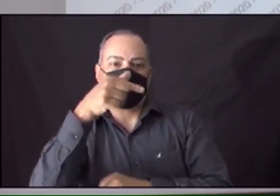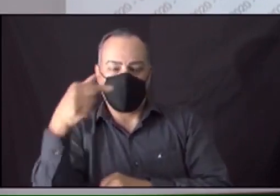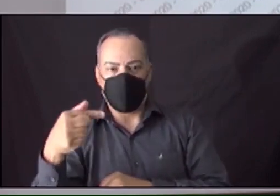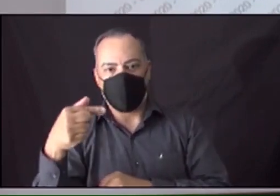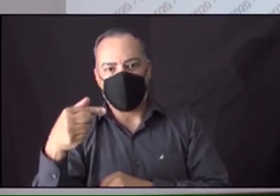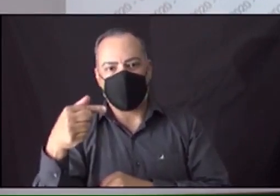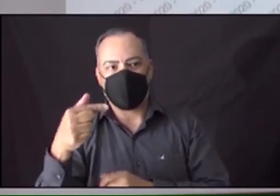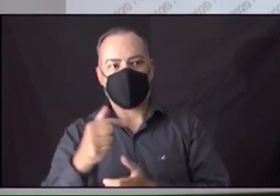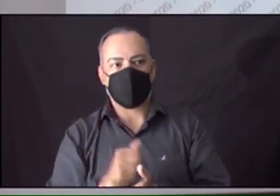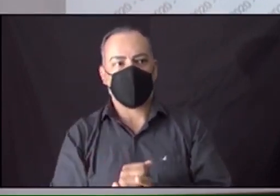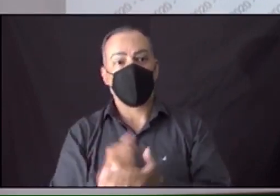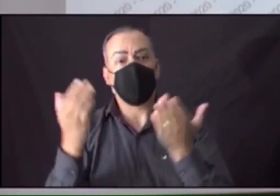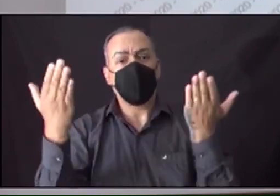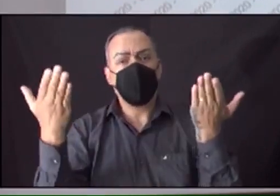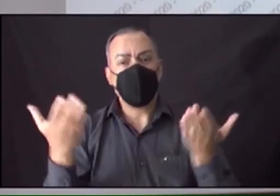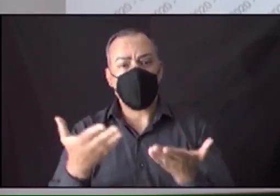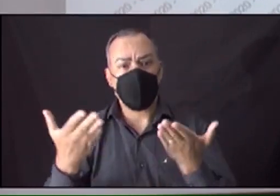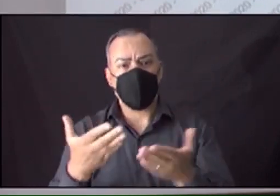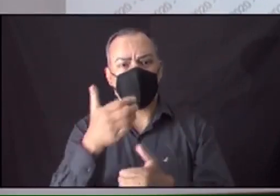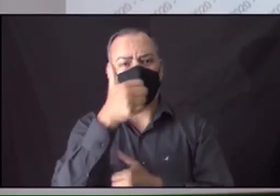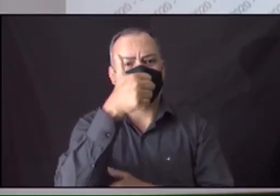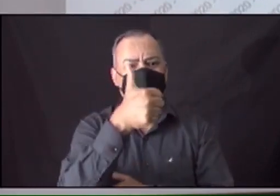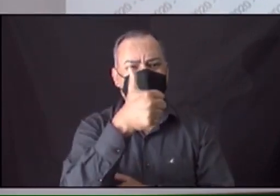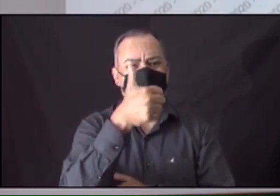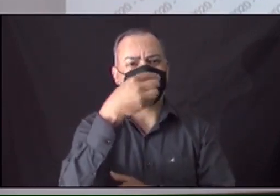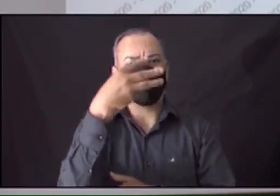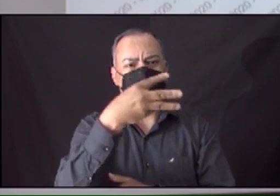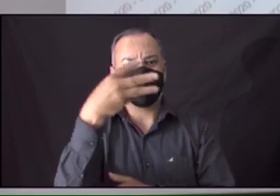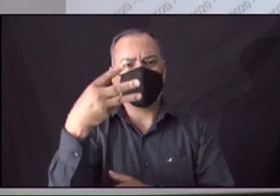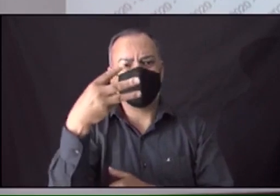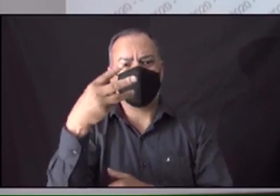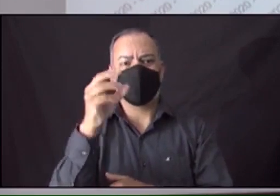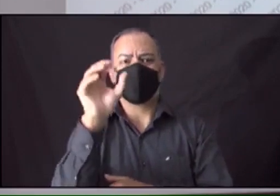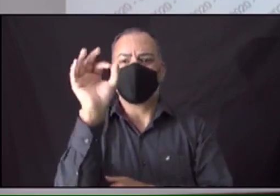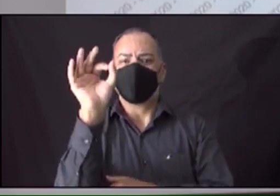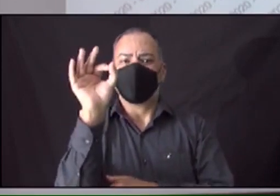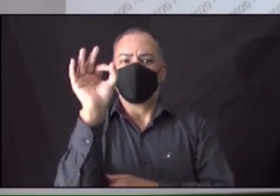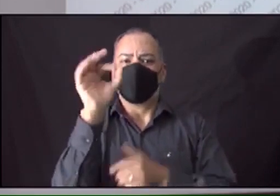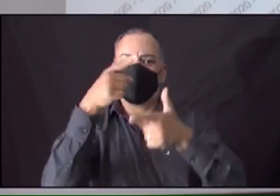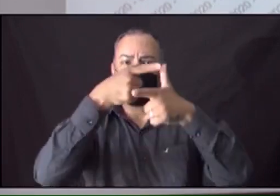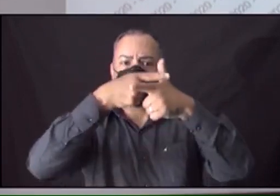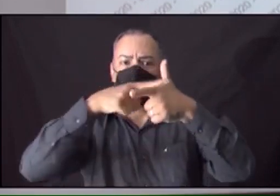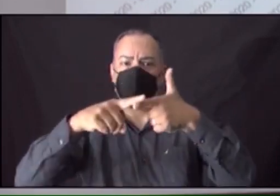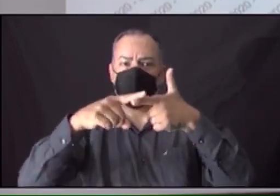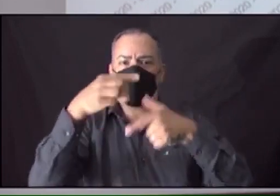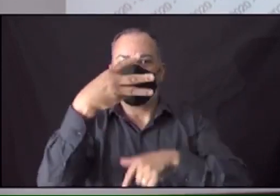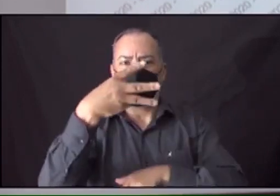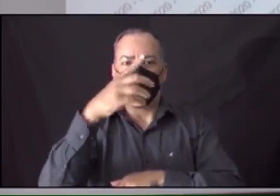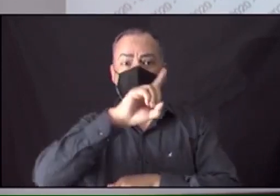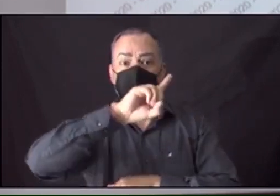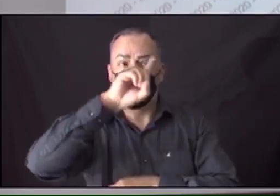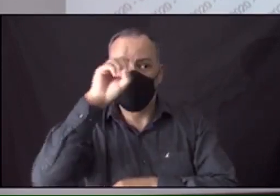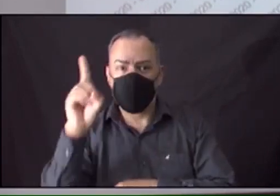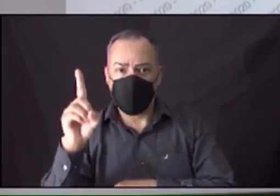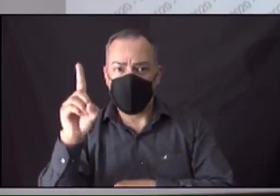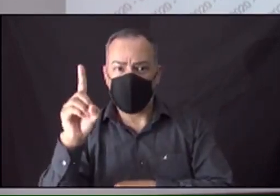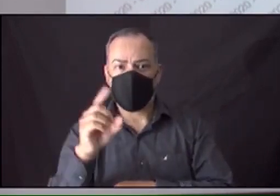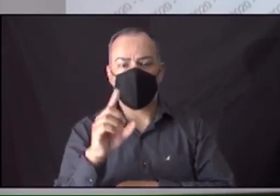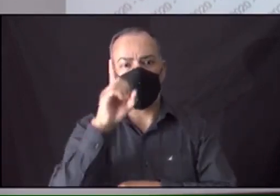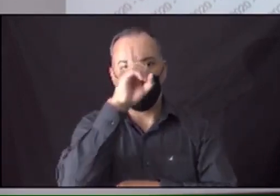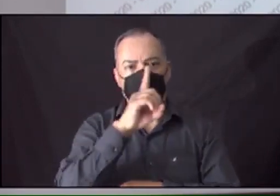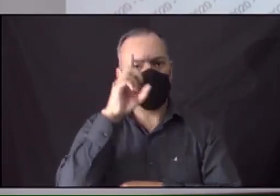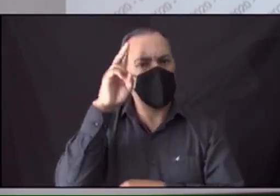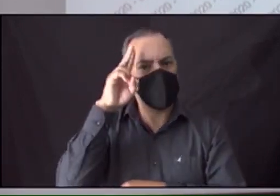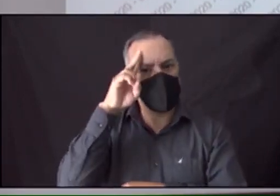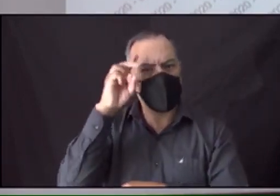Então, essa semana agora, 133, se nós dividirmos por 3 dias, domingo, segunda, terça e quarta, ela